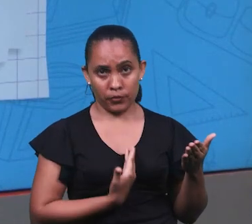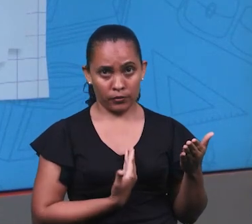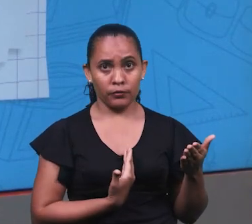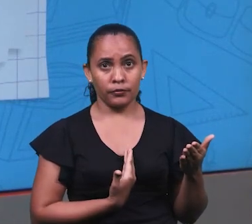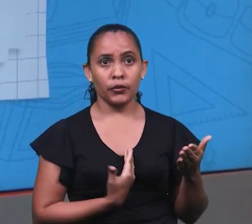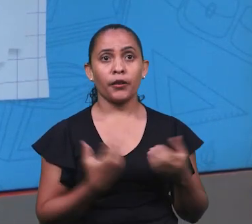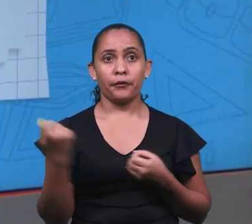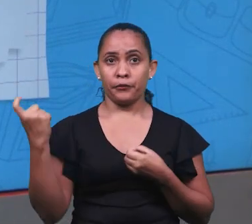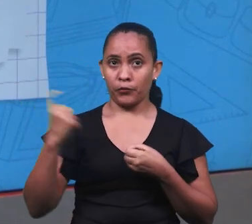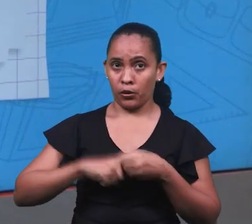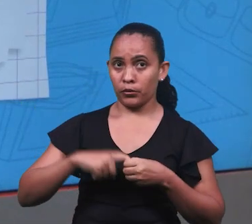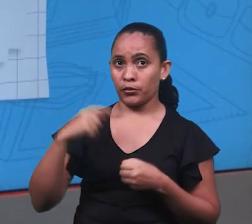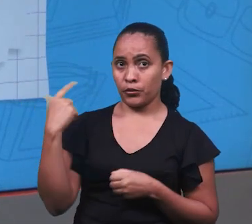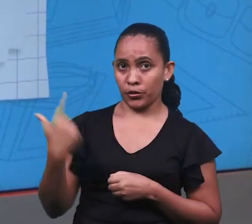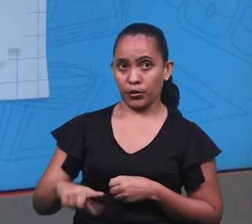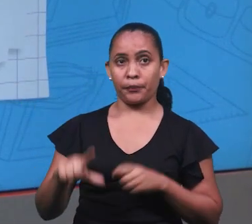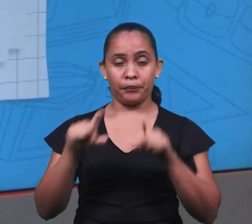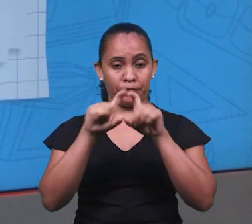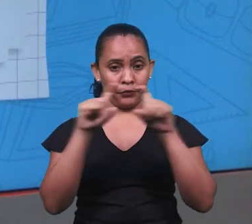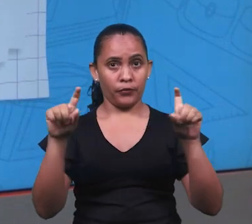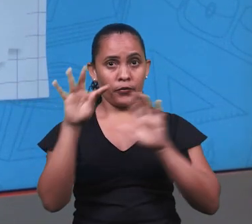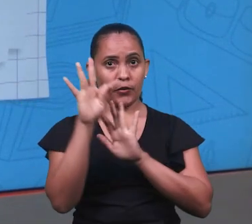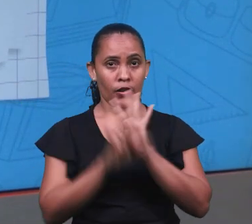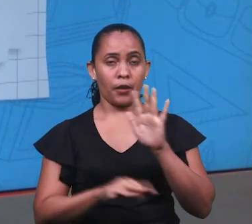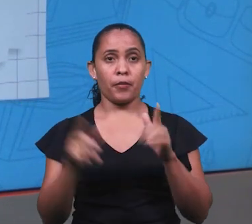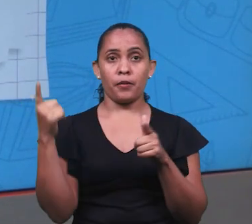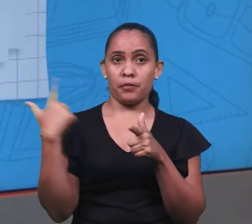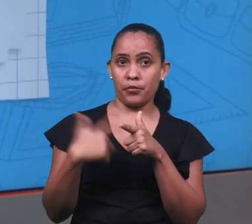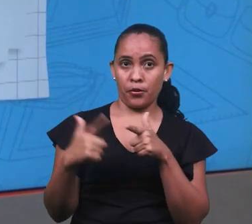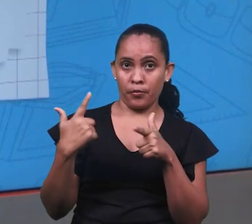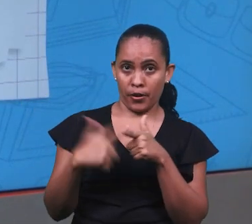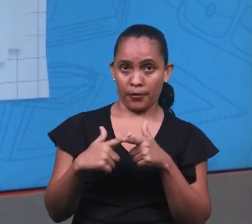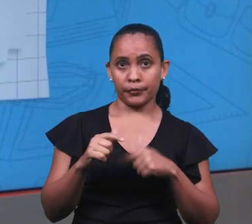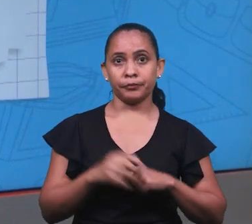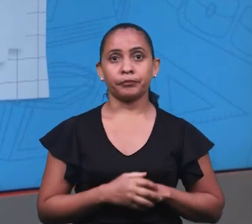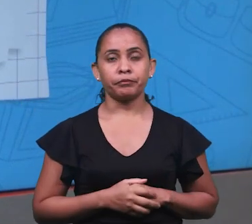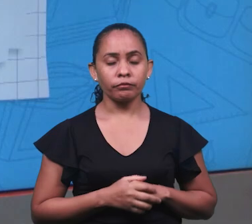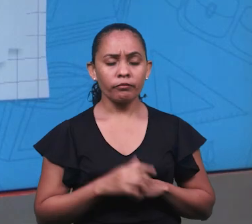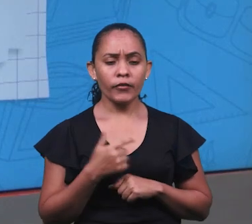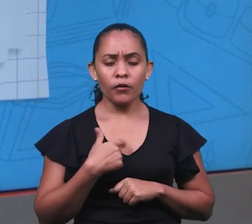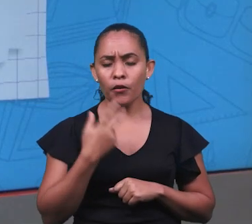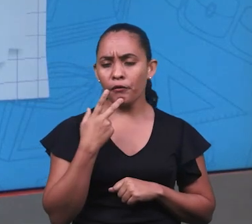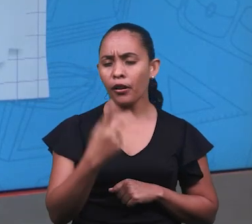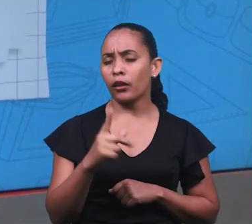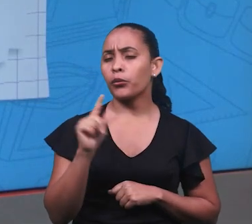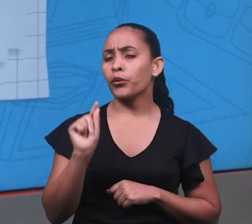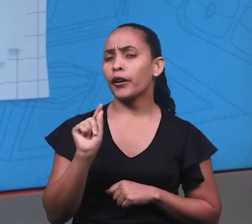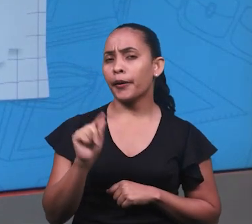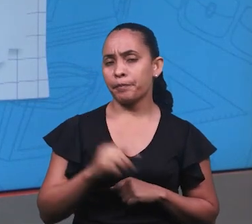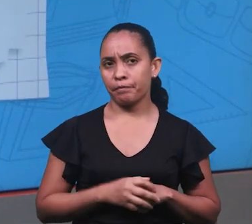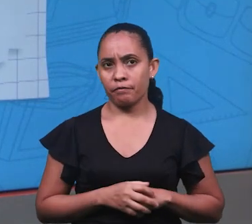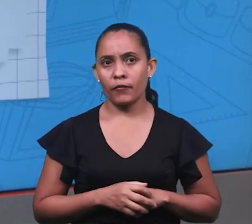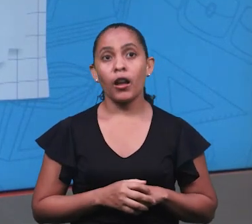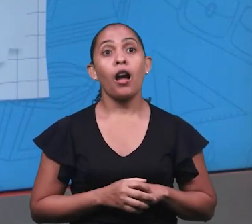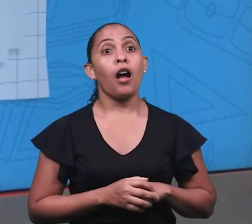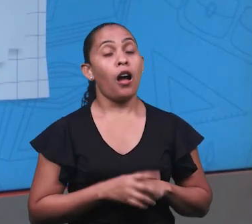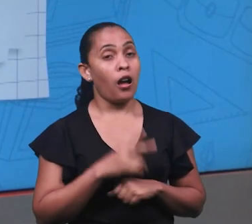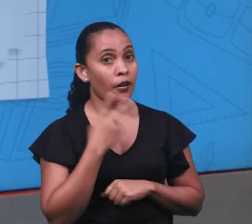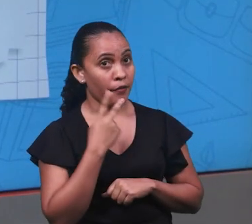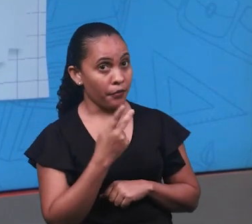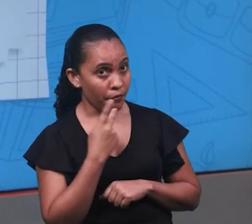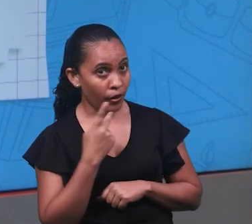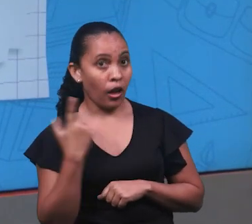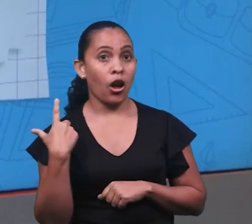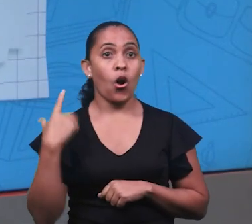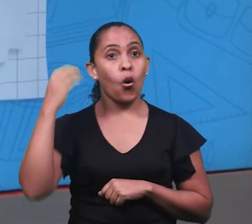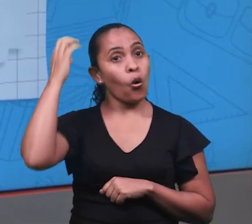vamos voltar. Tema é um problema. Tese, o que eu vou defender sobre isso? Eu vou defender que isso tem...